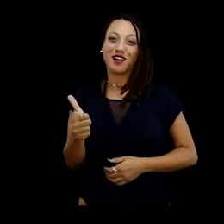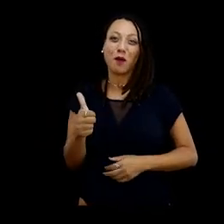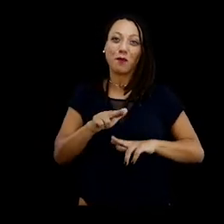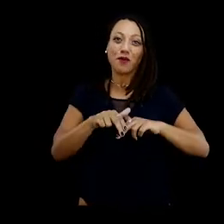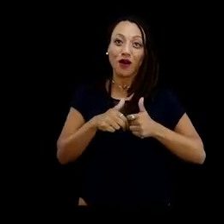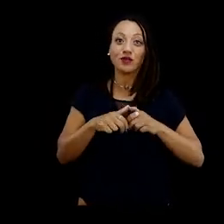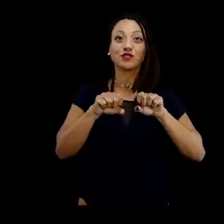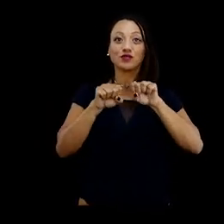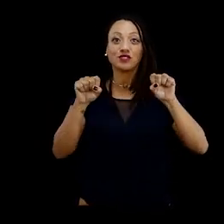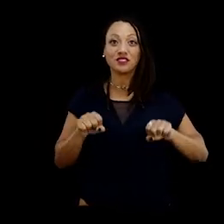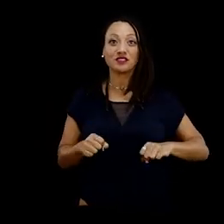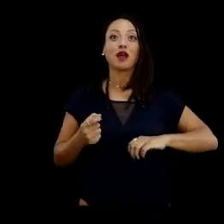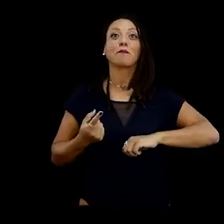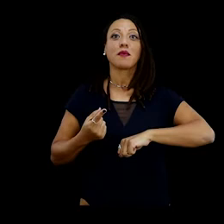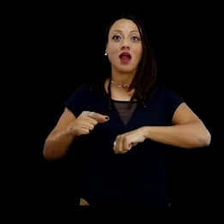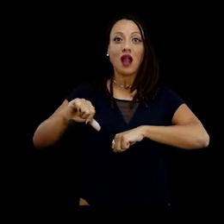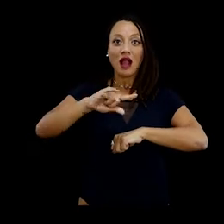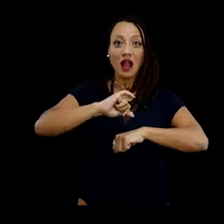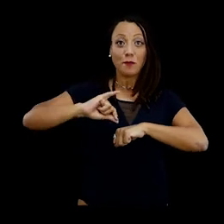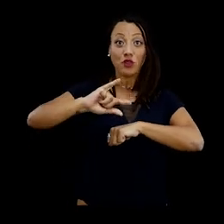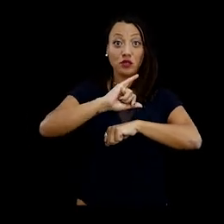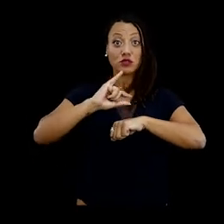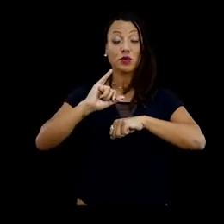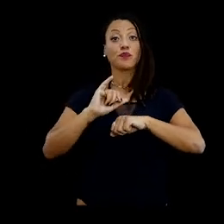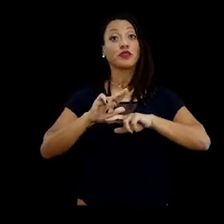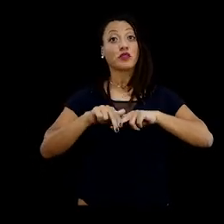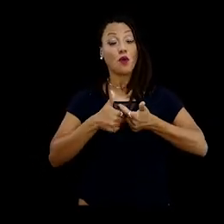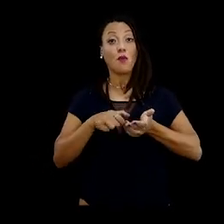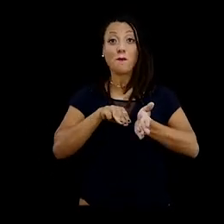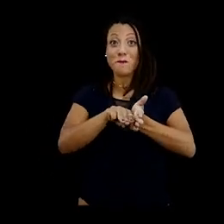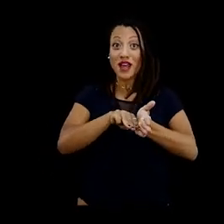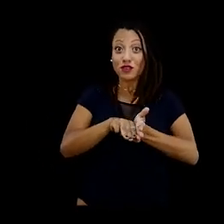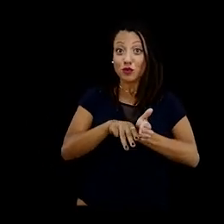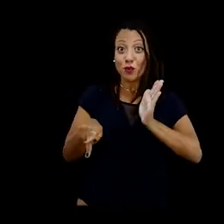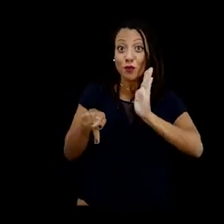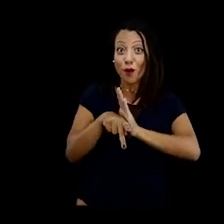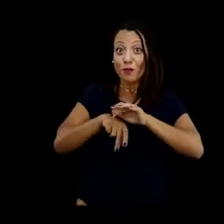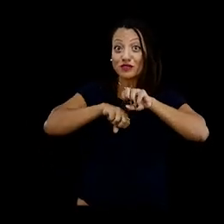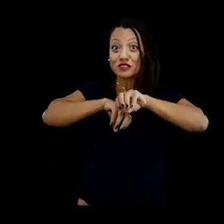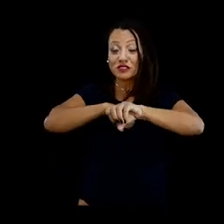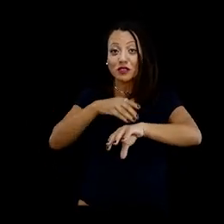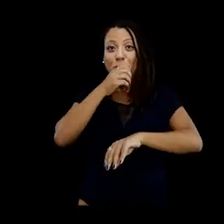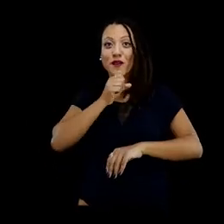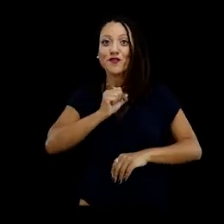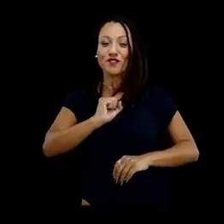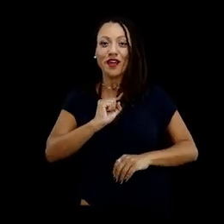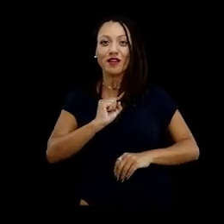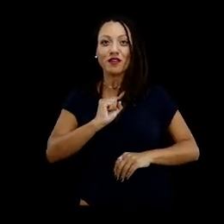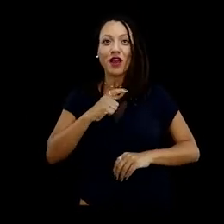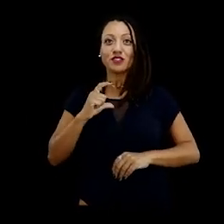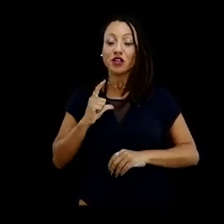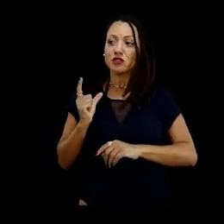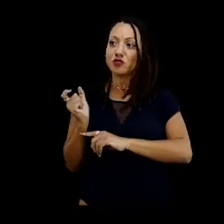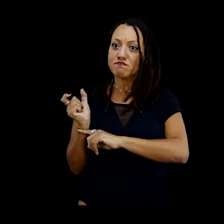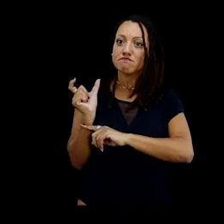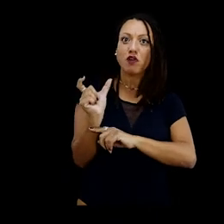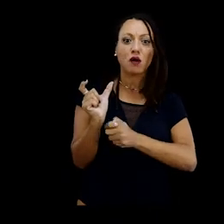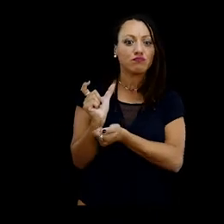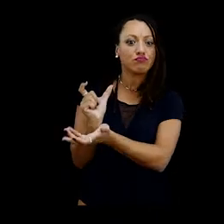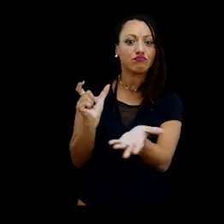desse diapositivo e desse método indutivo, nós extraímos dele as palavras